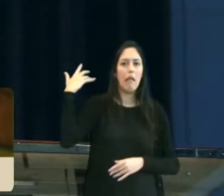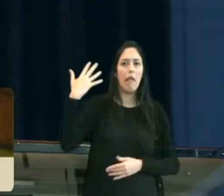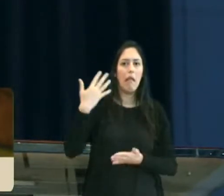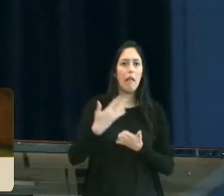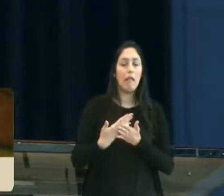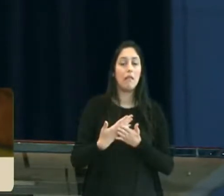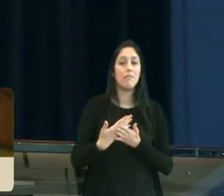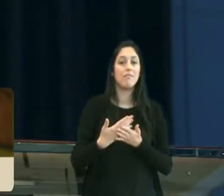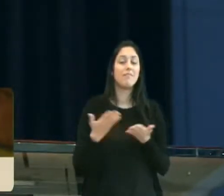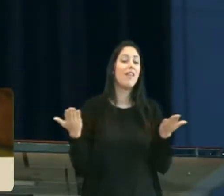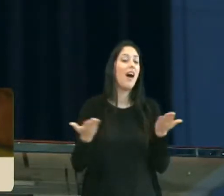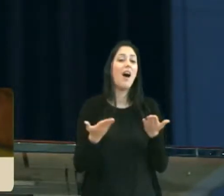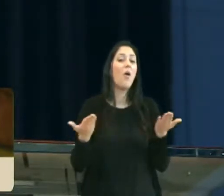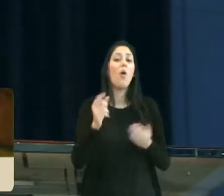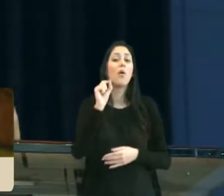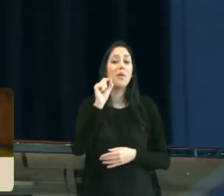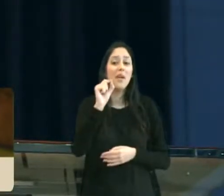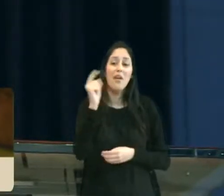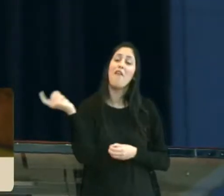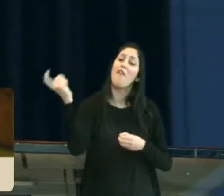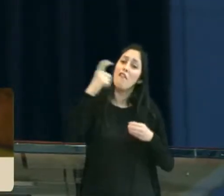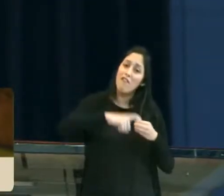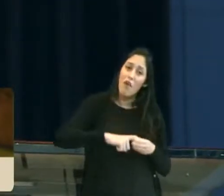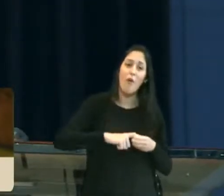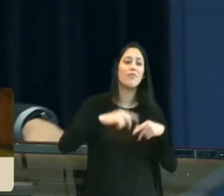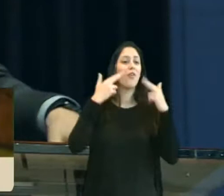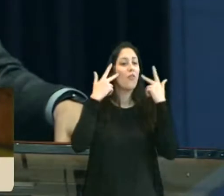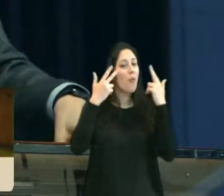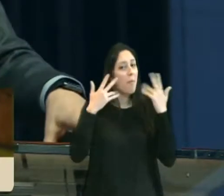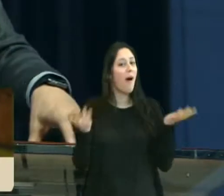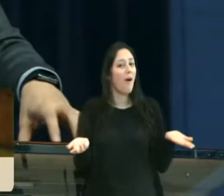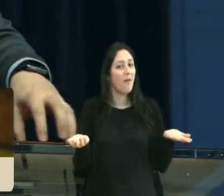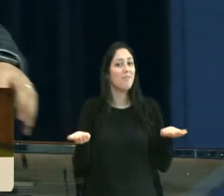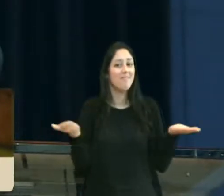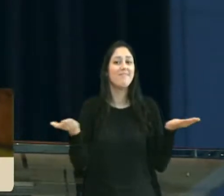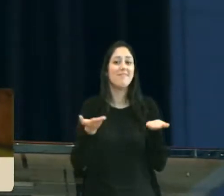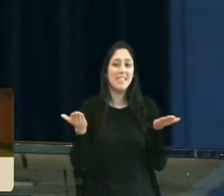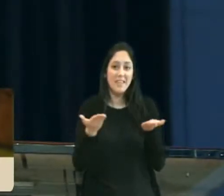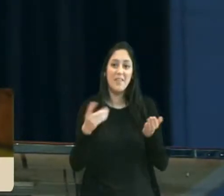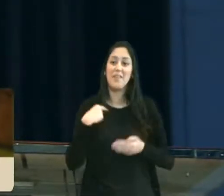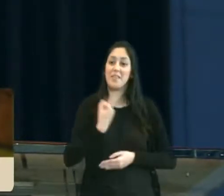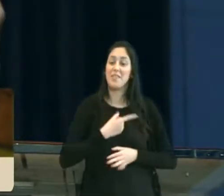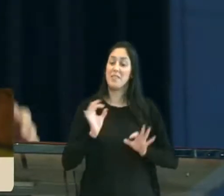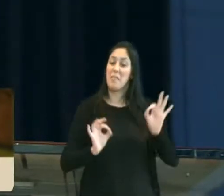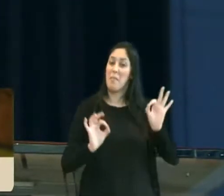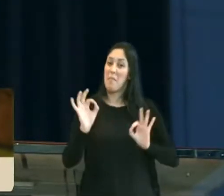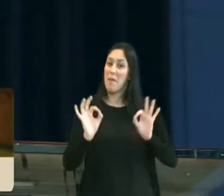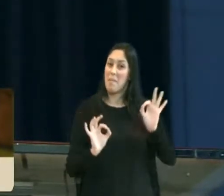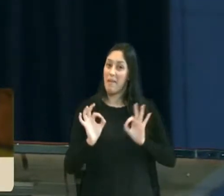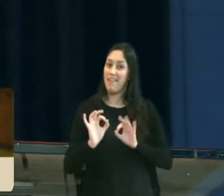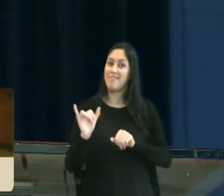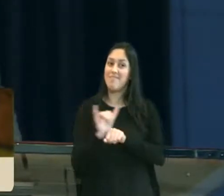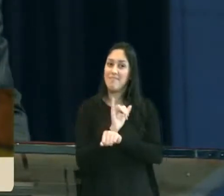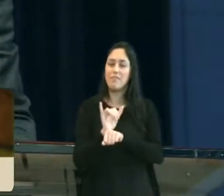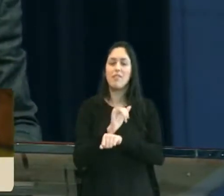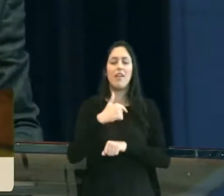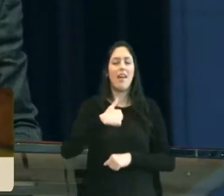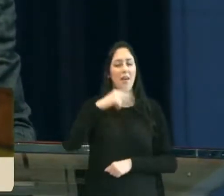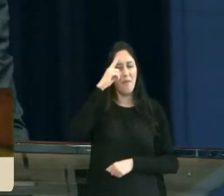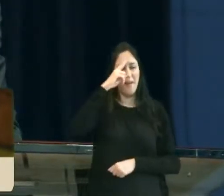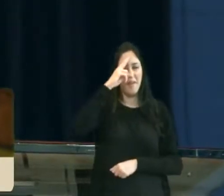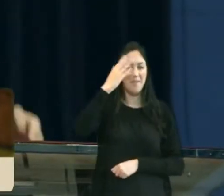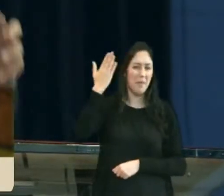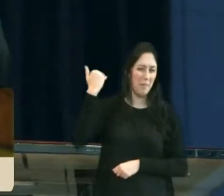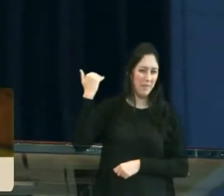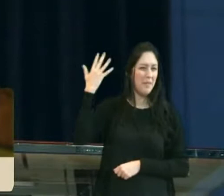tempo da volta. E precisamos nos preparar para isso. Eu nunca me esqueço de uma palestra que eu ouvi alguns